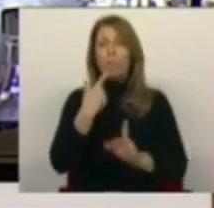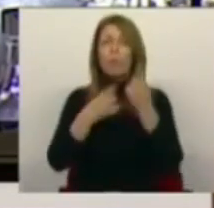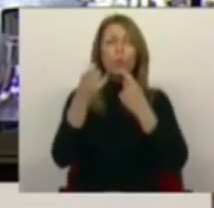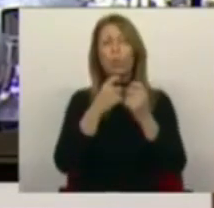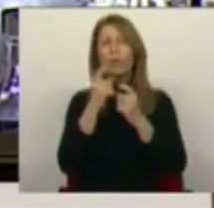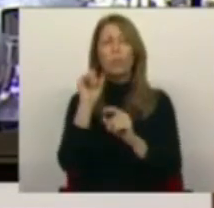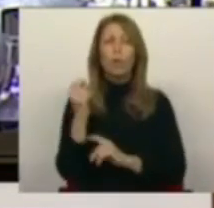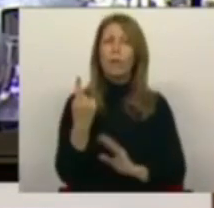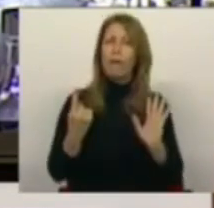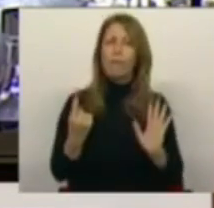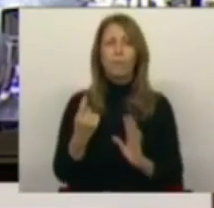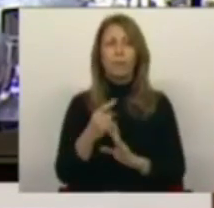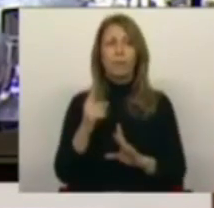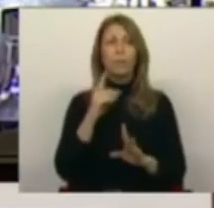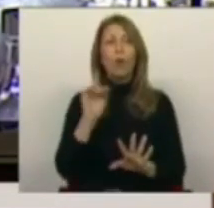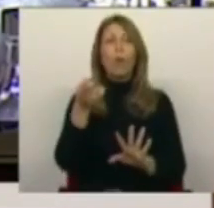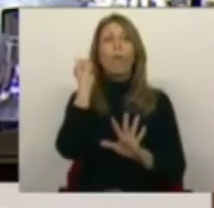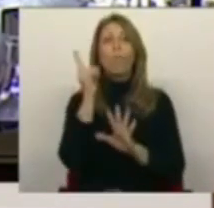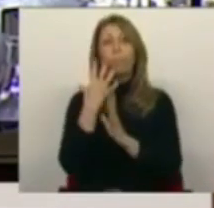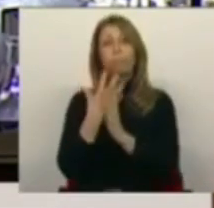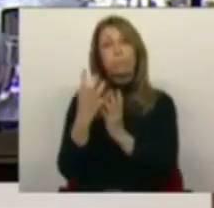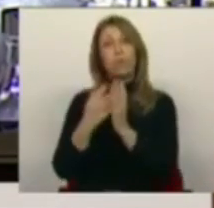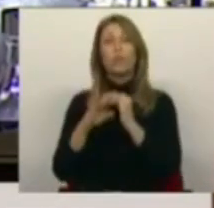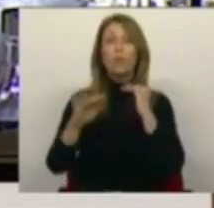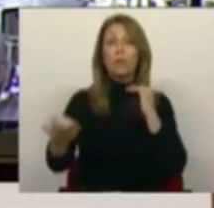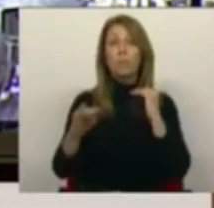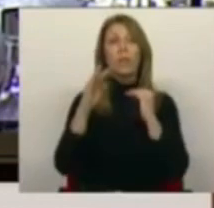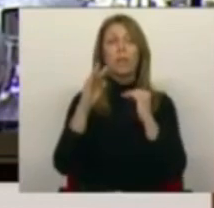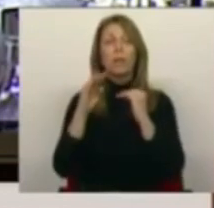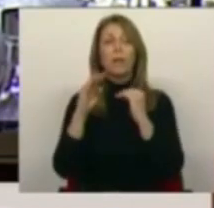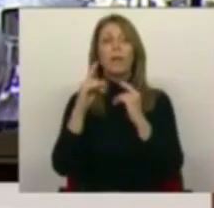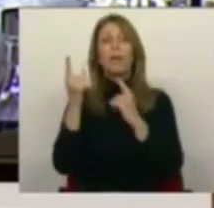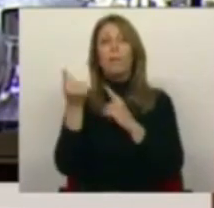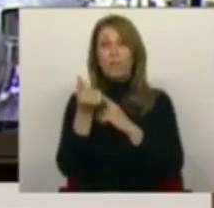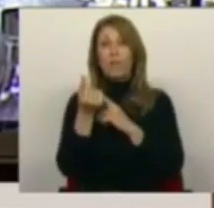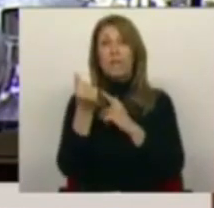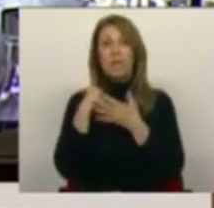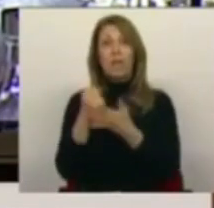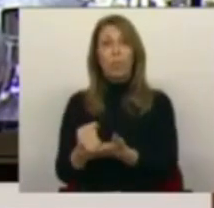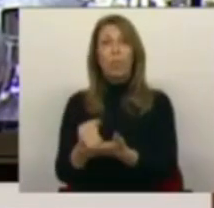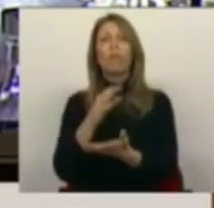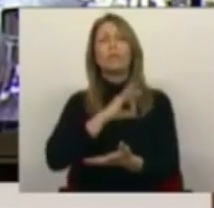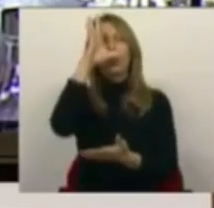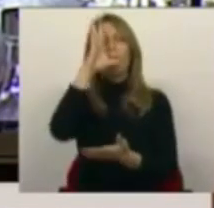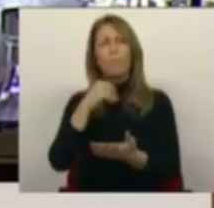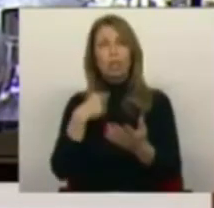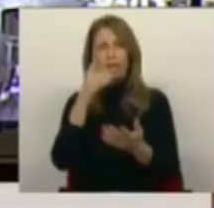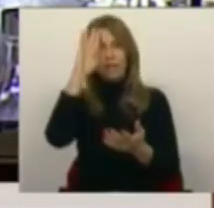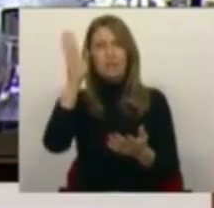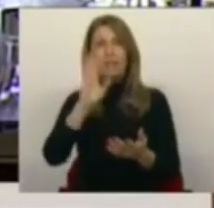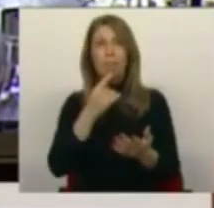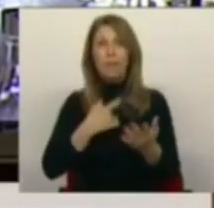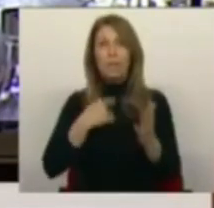rápida, tem a ver também com eventuais contributos para a sustentabilidade financeira. Senhora Ministra, sabe-me dizer que eu não consigo encontrar qual é o montante